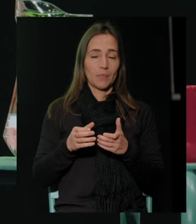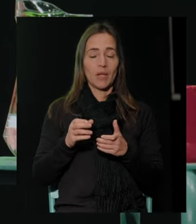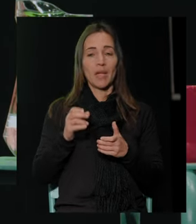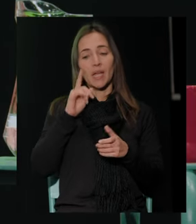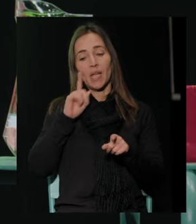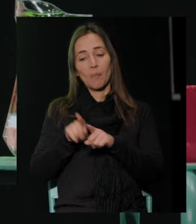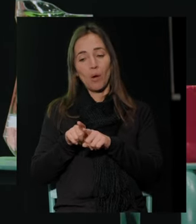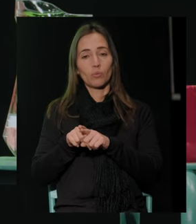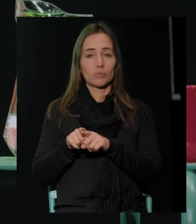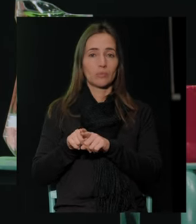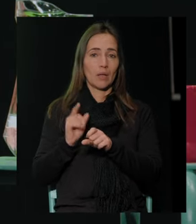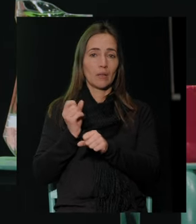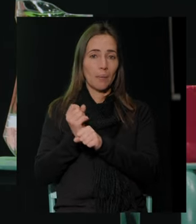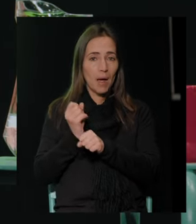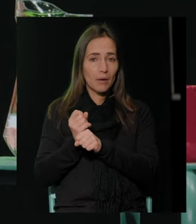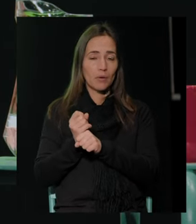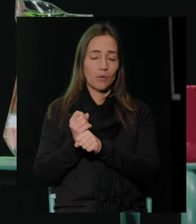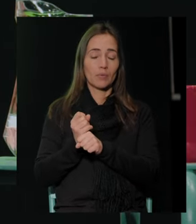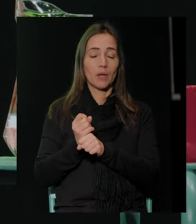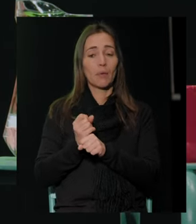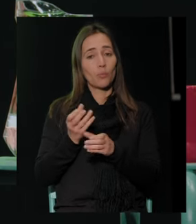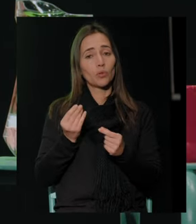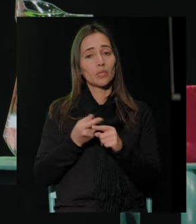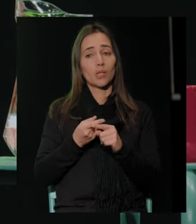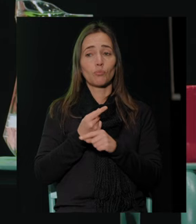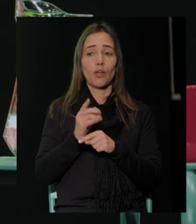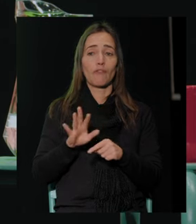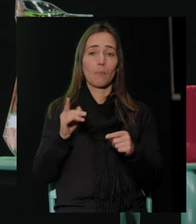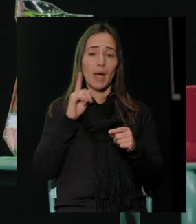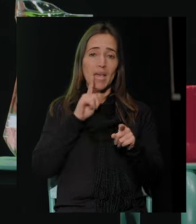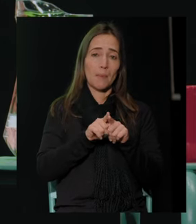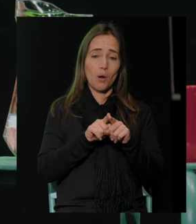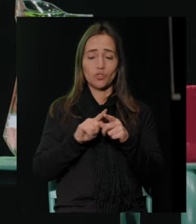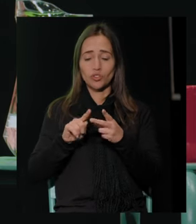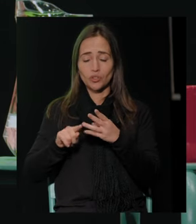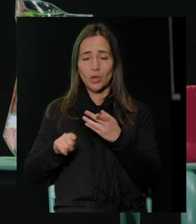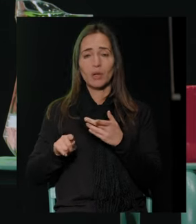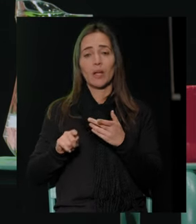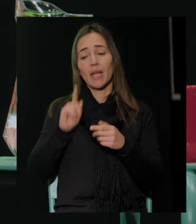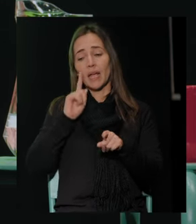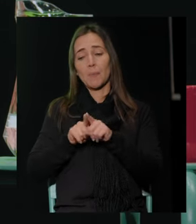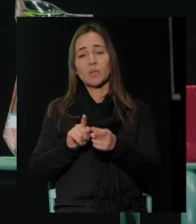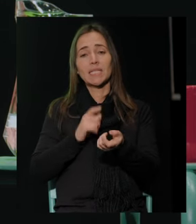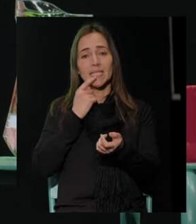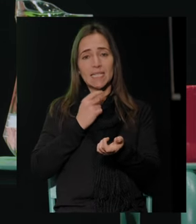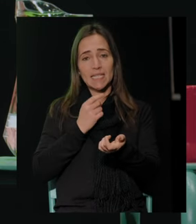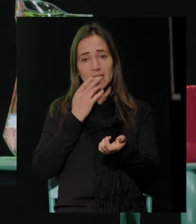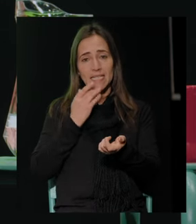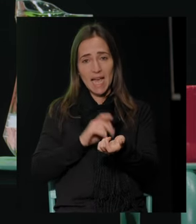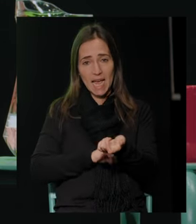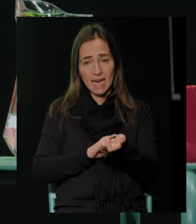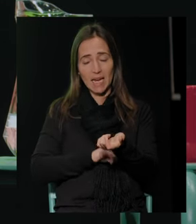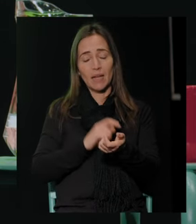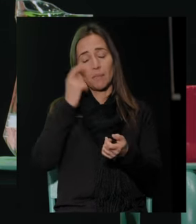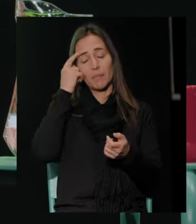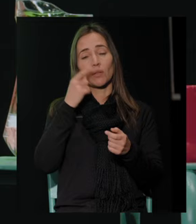Eu achei isso muito interessante, porque há muitas maneiras de ser irmão. Né? E a maneira de sangue, e voltando à ideia religiosa,